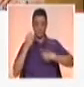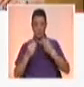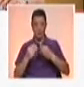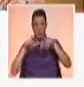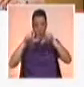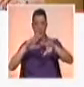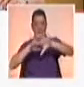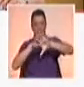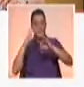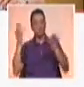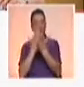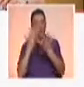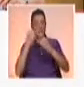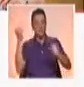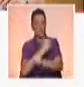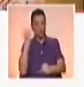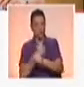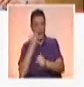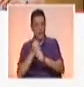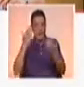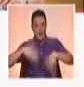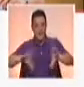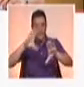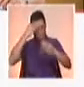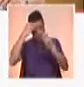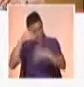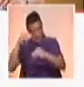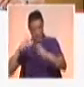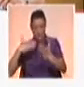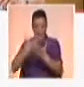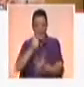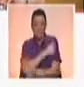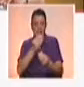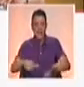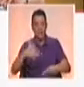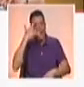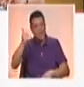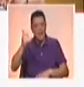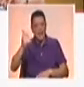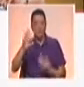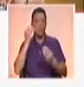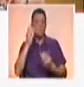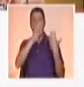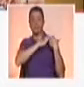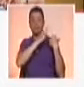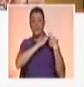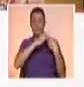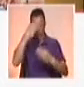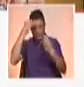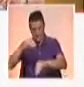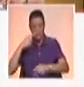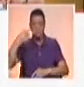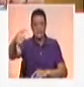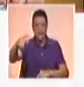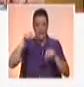que esta rede de escola está a funcionar e até que ponto é que este ensino está a chegar às crianças. Uhum. E que ideia é que tem como responsável pelo ensino especial da CONFAP